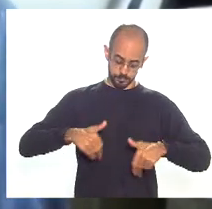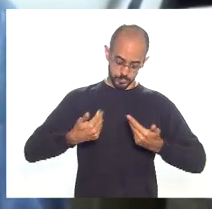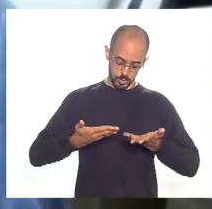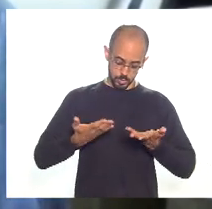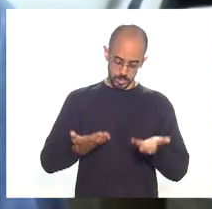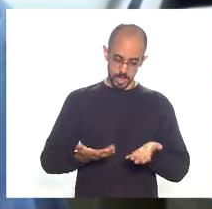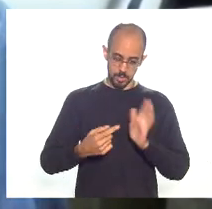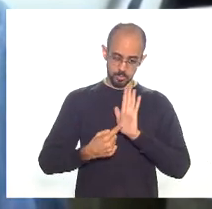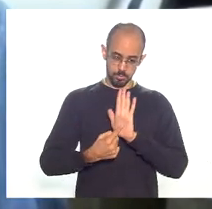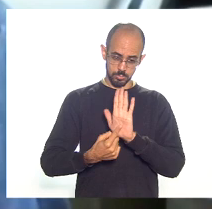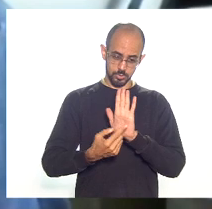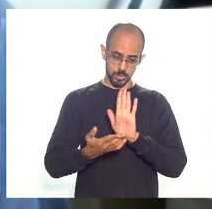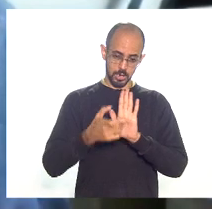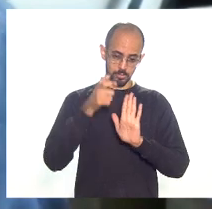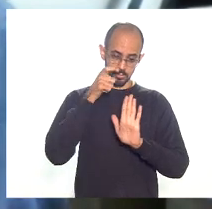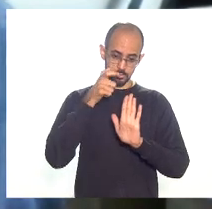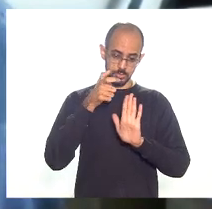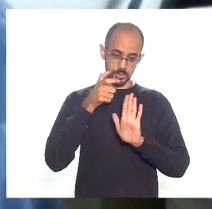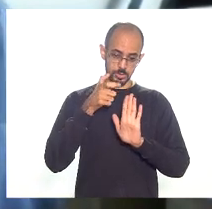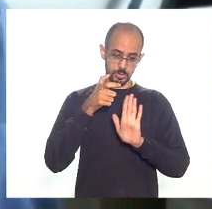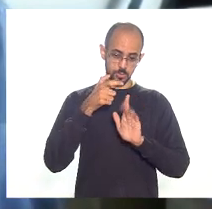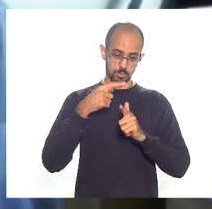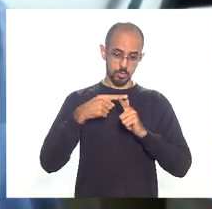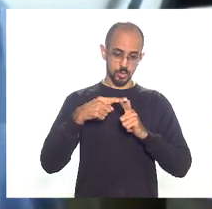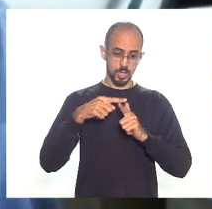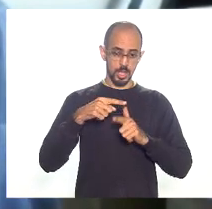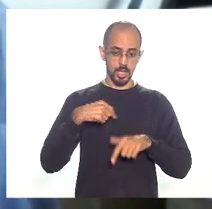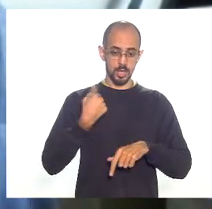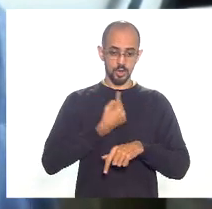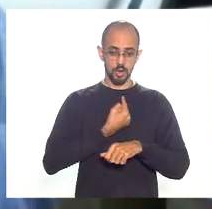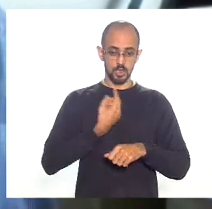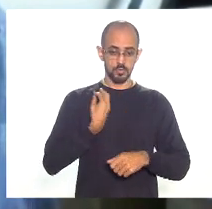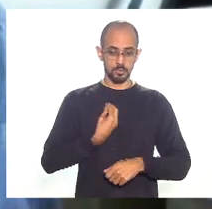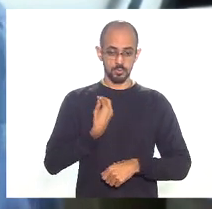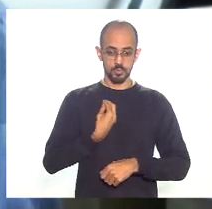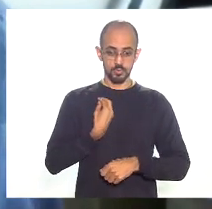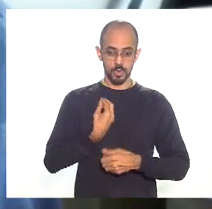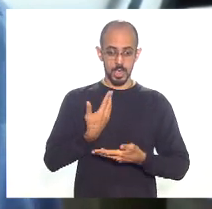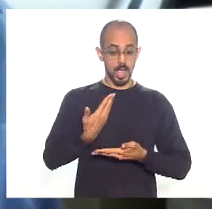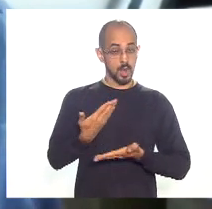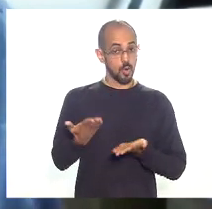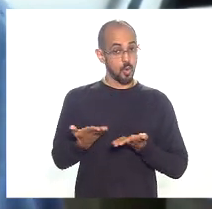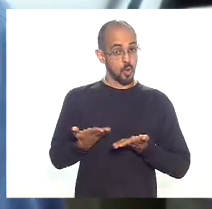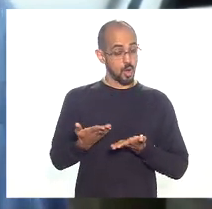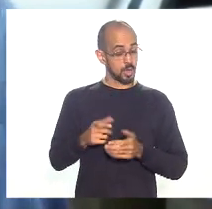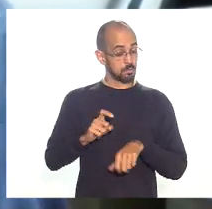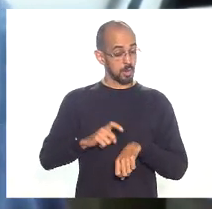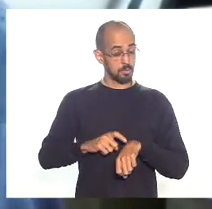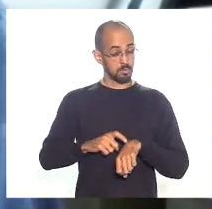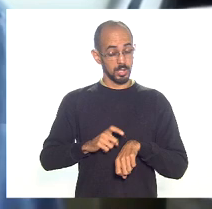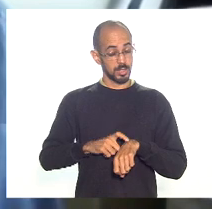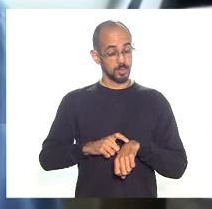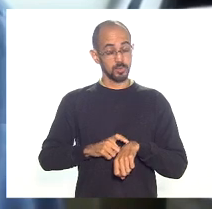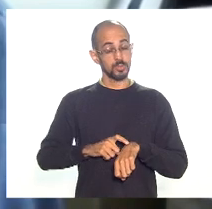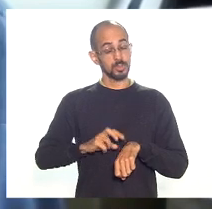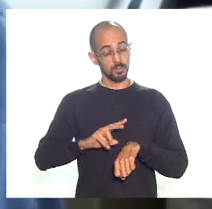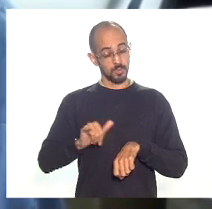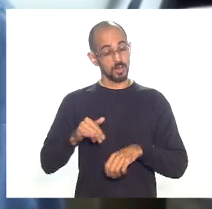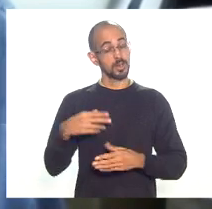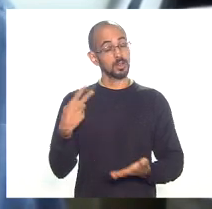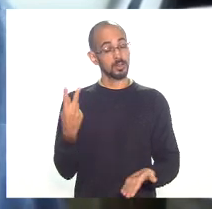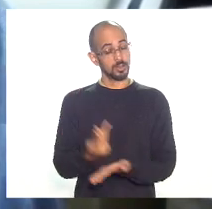alerta porque vamos viver daqui pra frente momentos que vamos ter